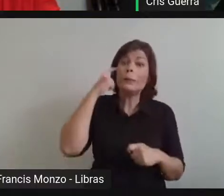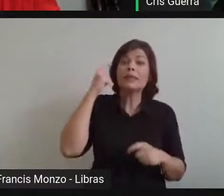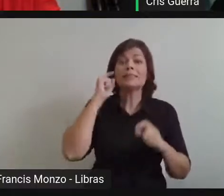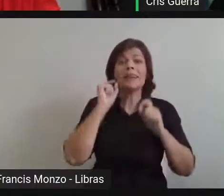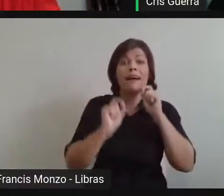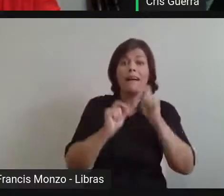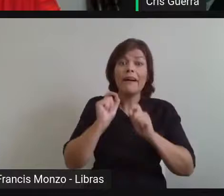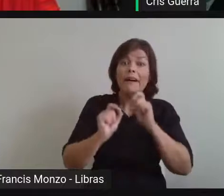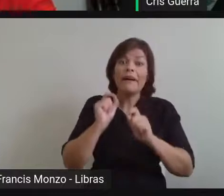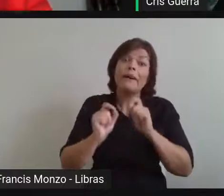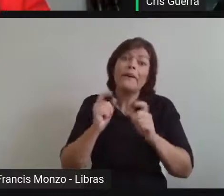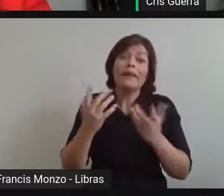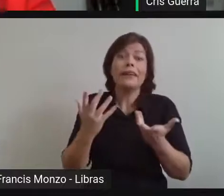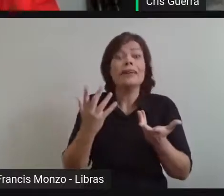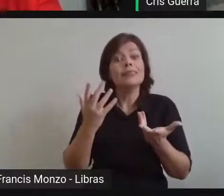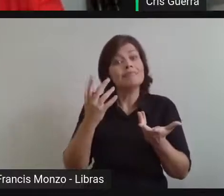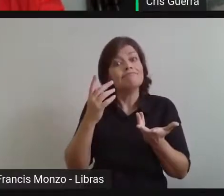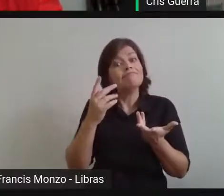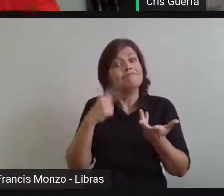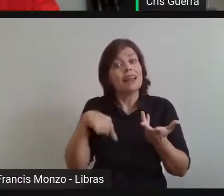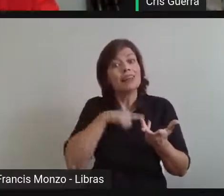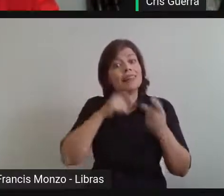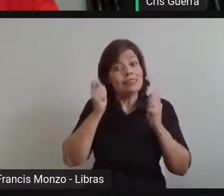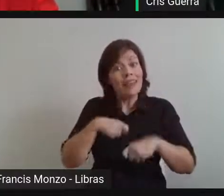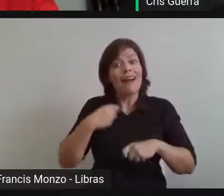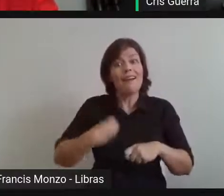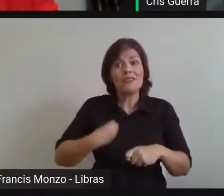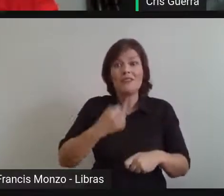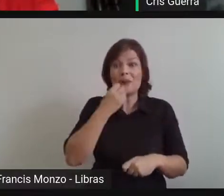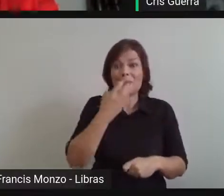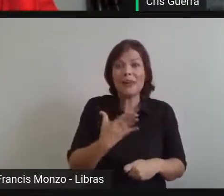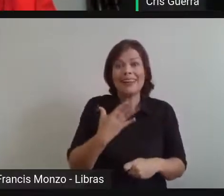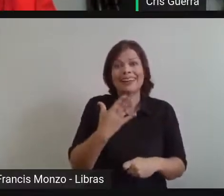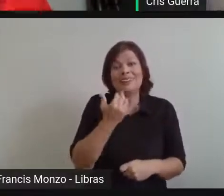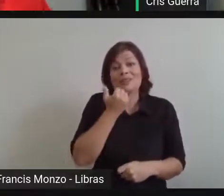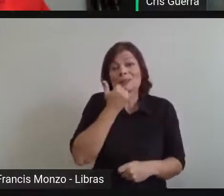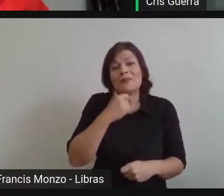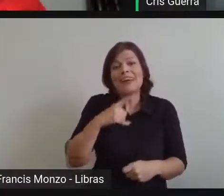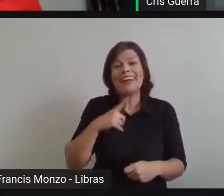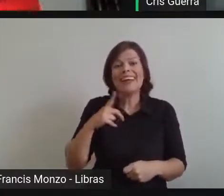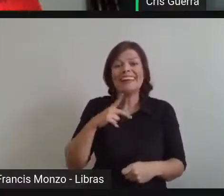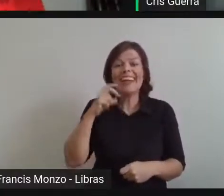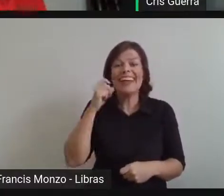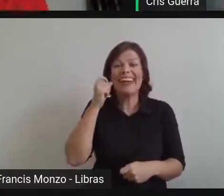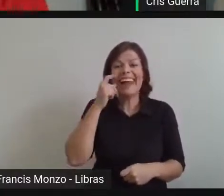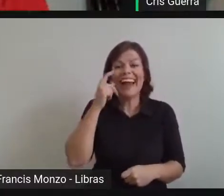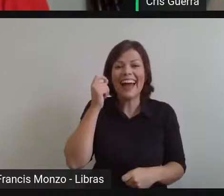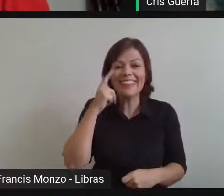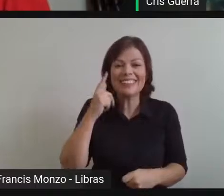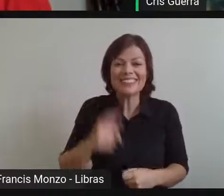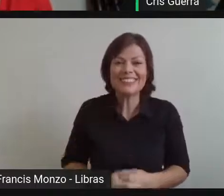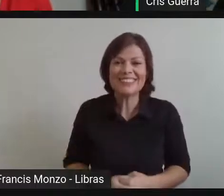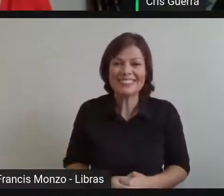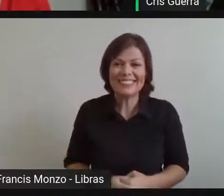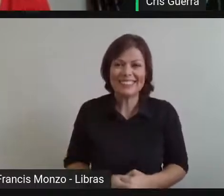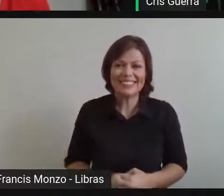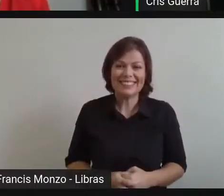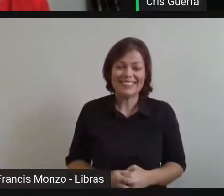vocês vão... Falei, olha aqui, gente, vou mostrar a prova, ó. Ai, eu amo, gente.